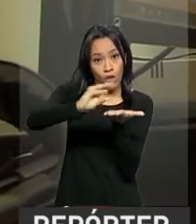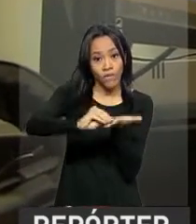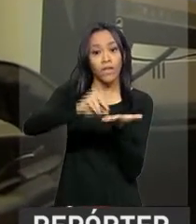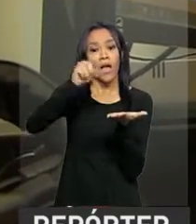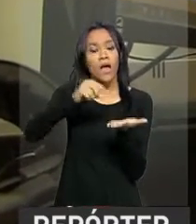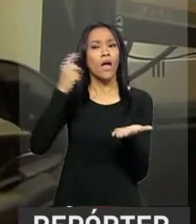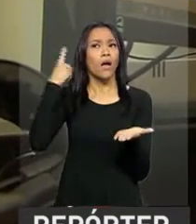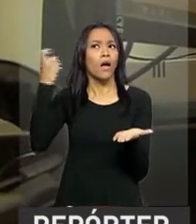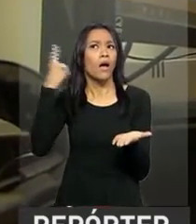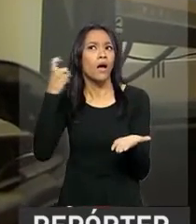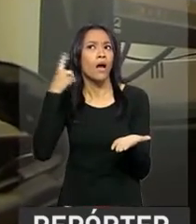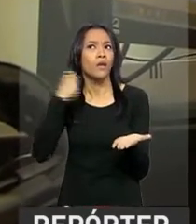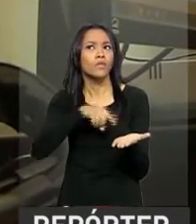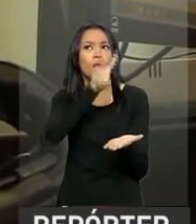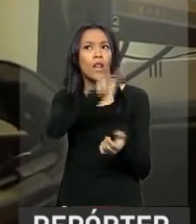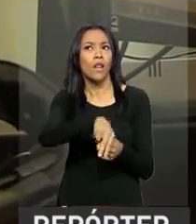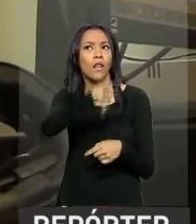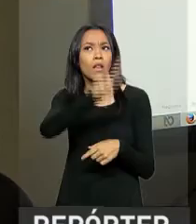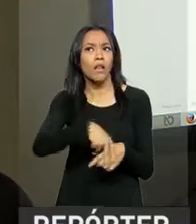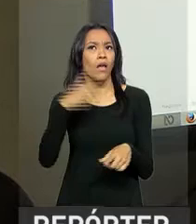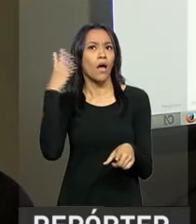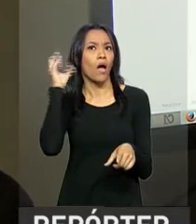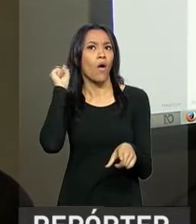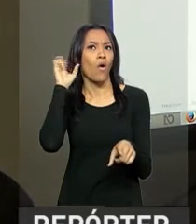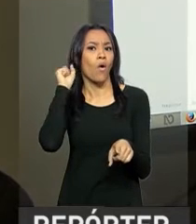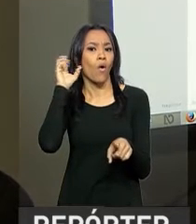áudio tudo o que está escrito na internet.